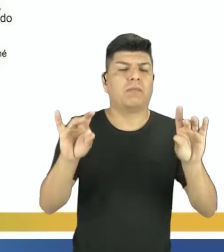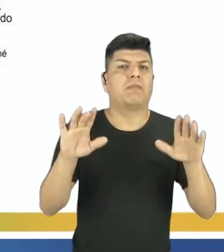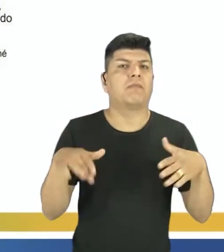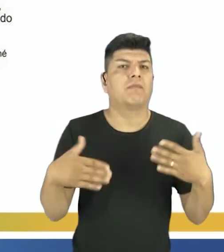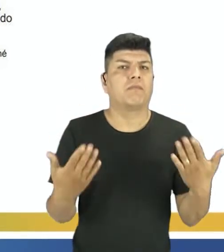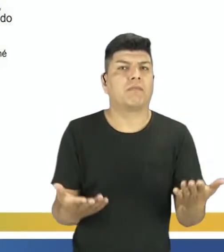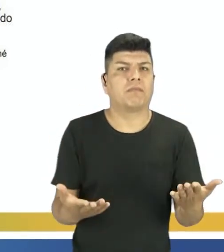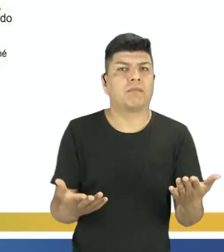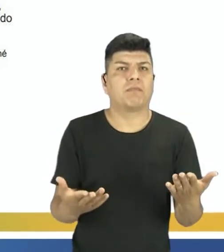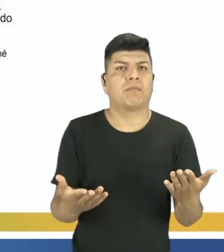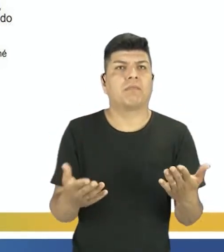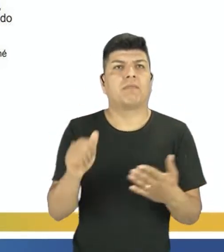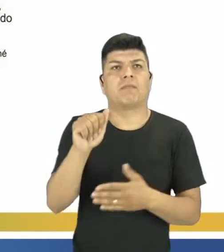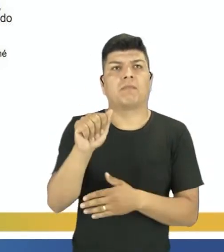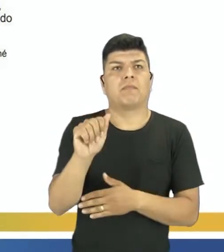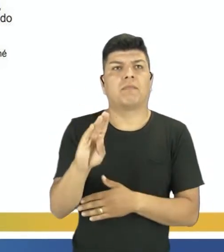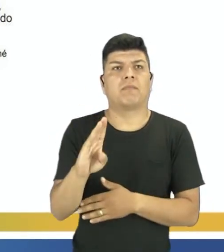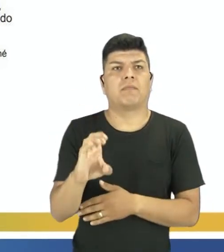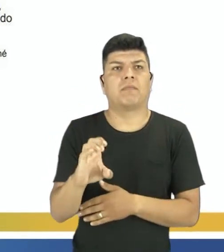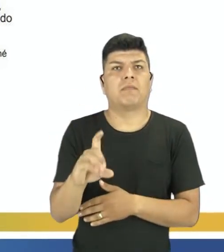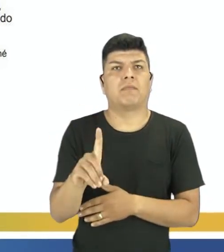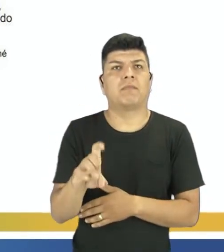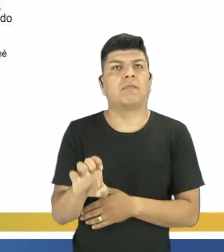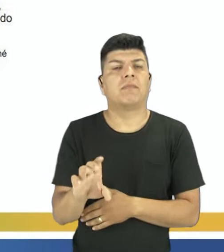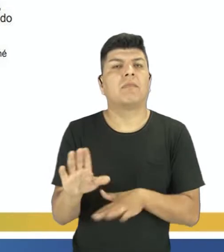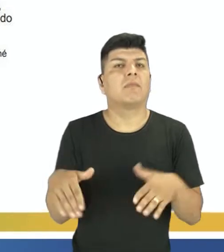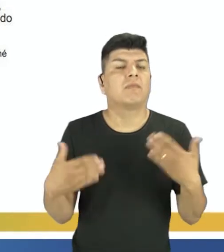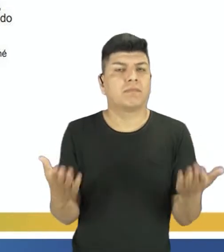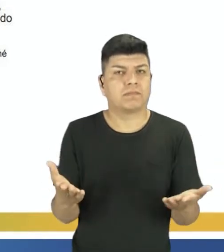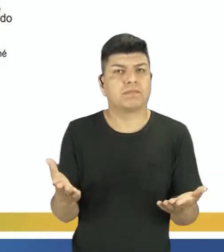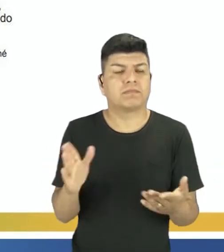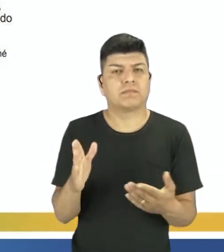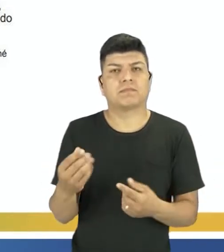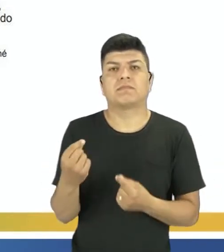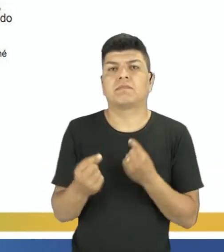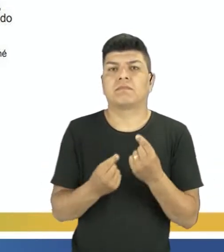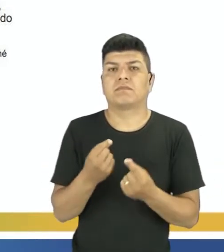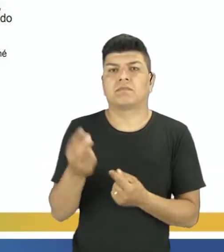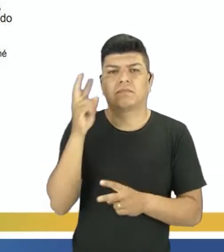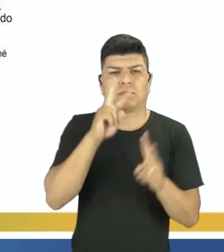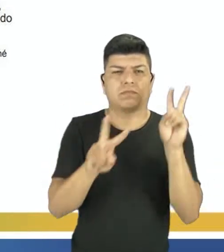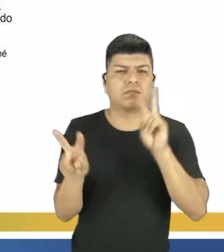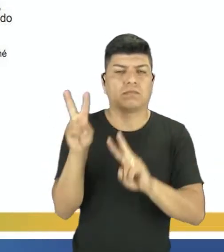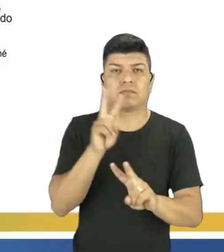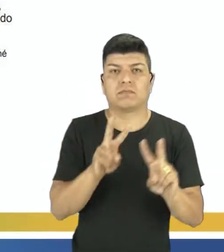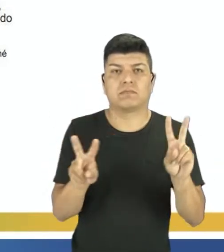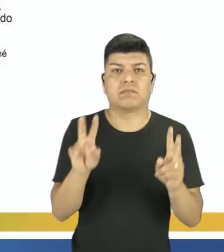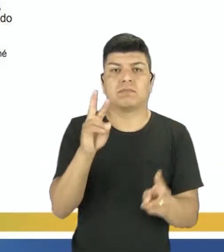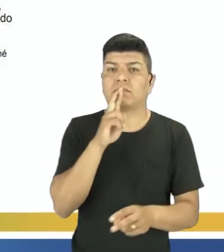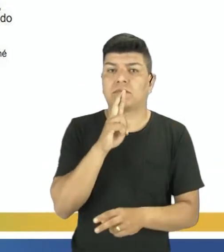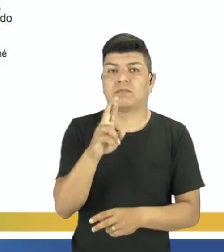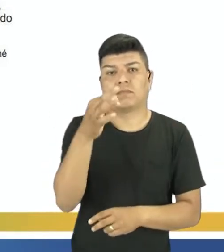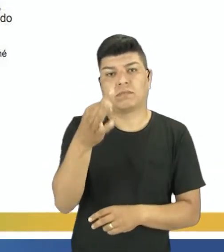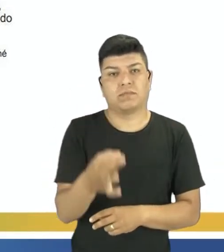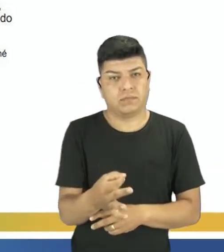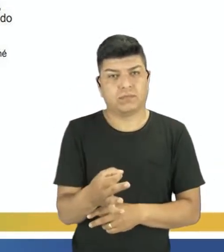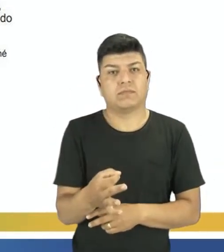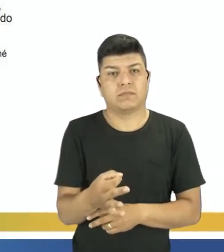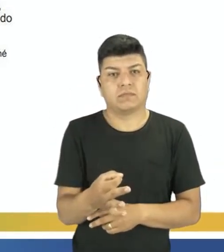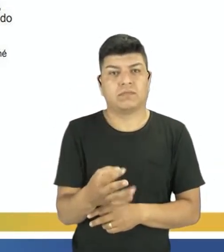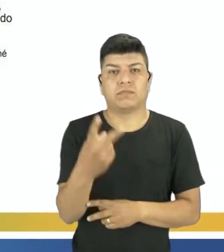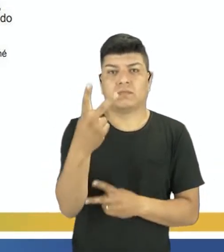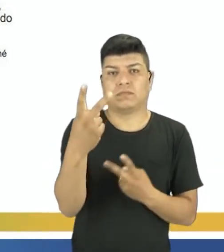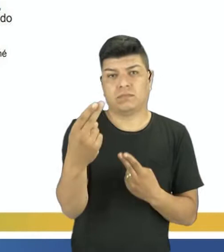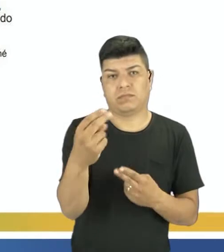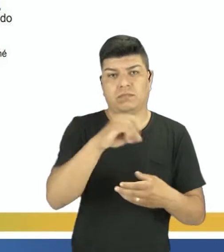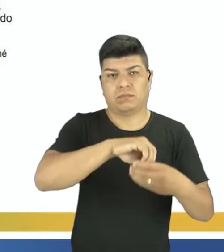qual destes, né, elementos aí nos dão a visão de que é a resposta correta e é